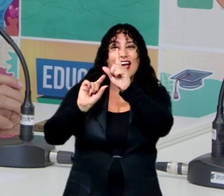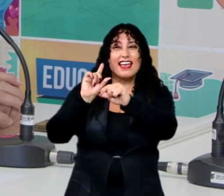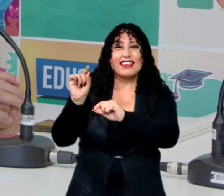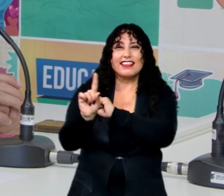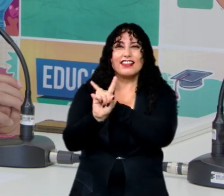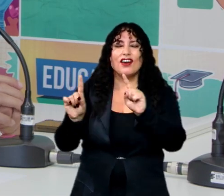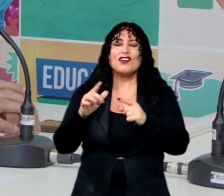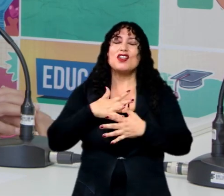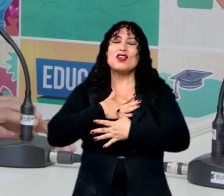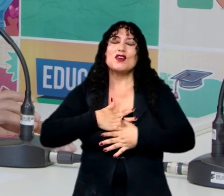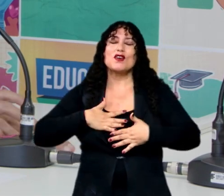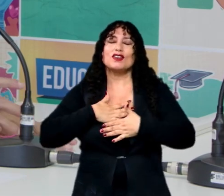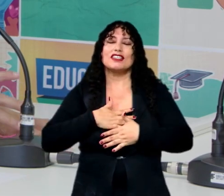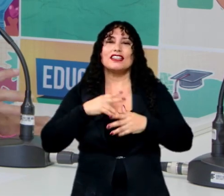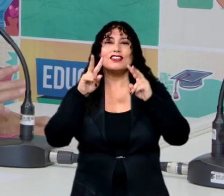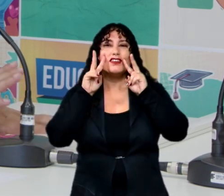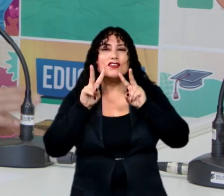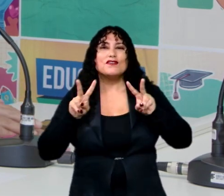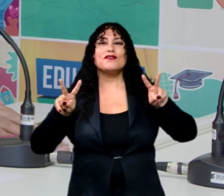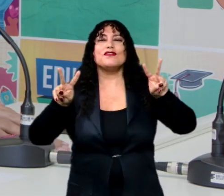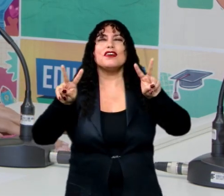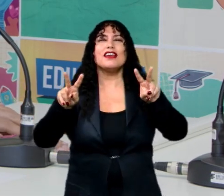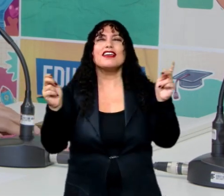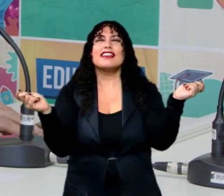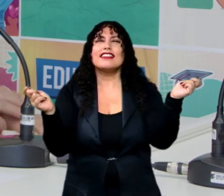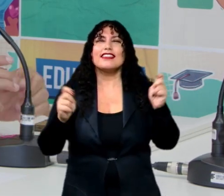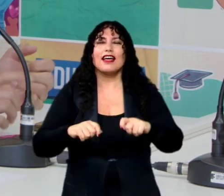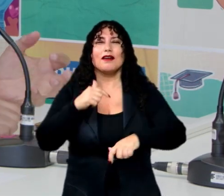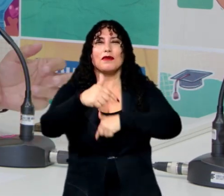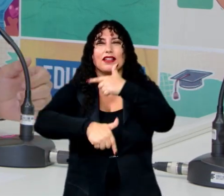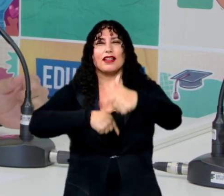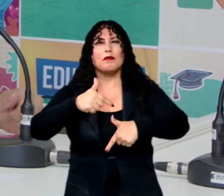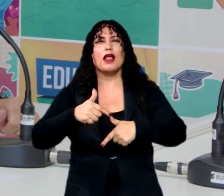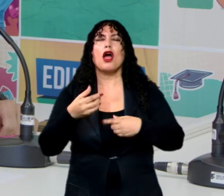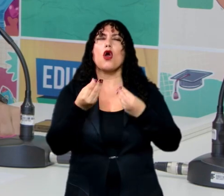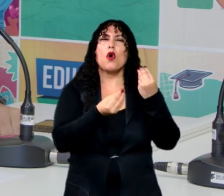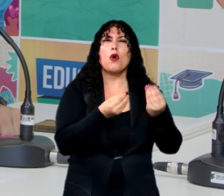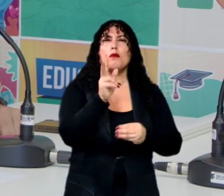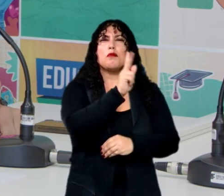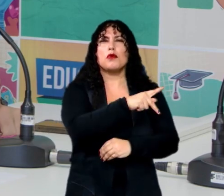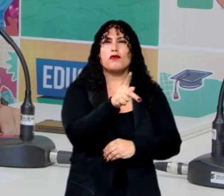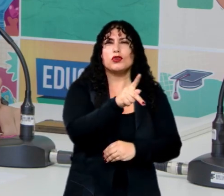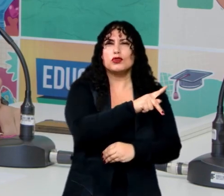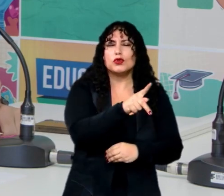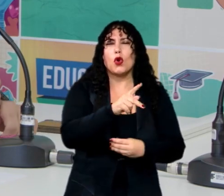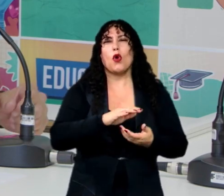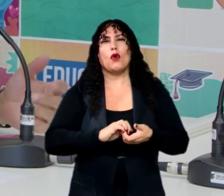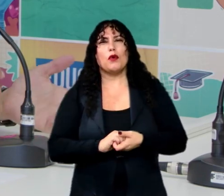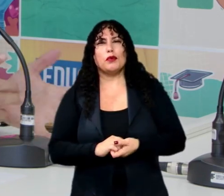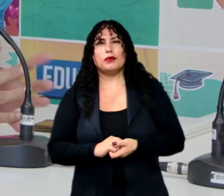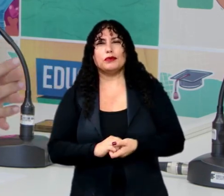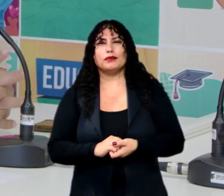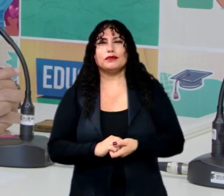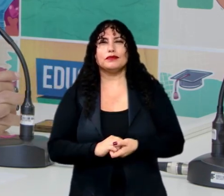gostaria de visualizar onde ele poderia trabalhar. Como professor,